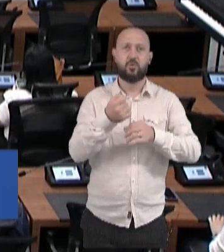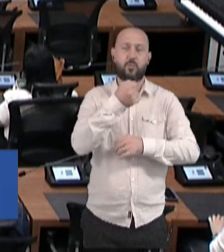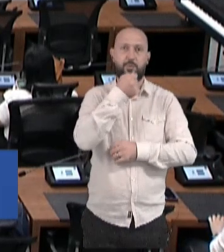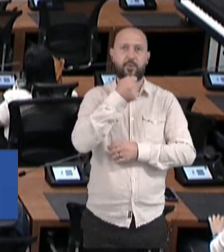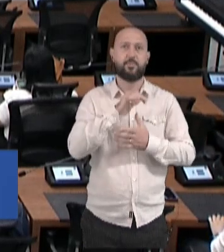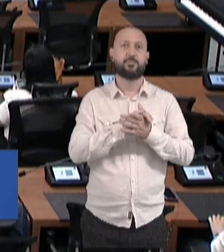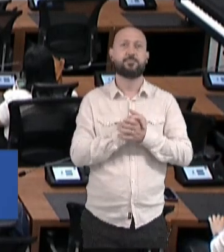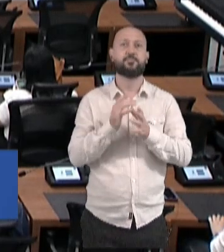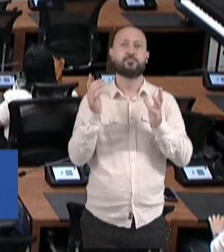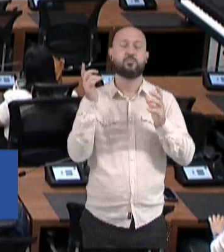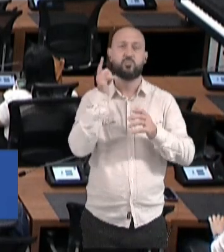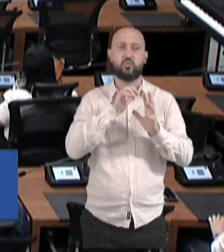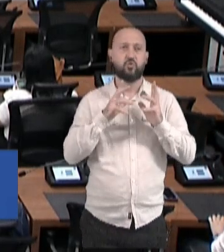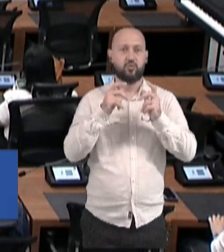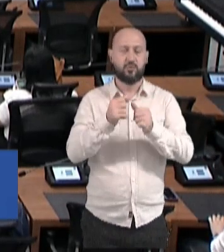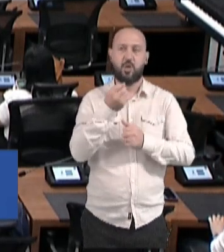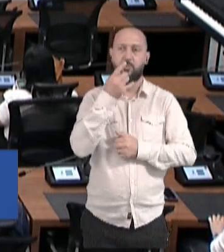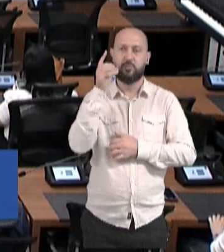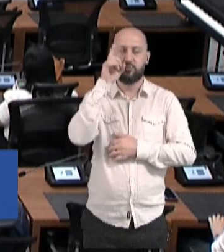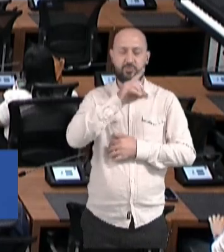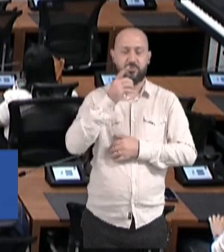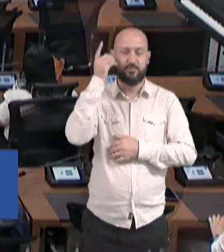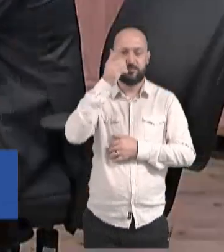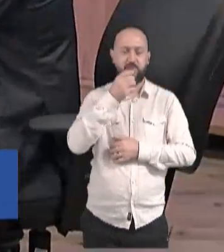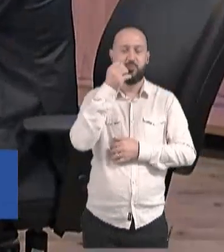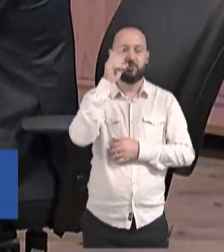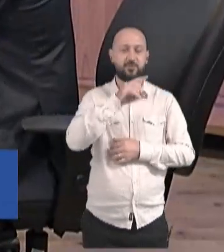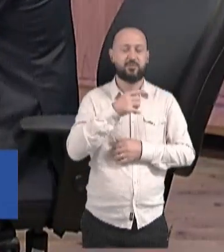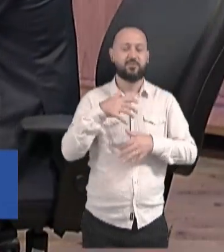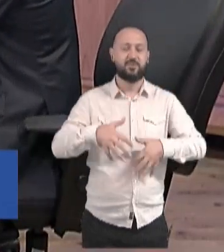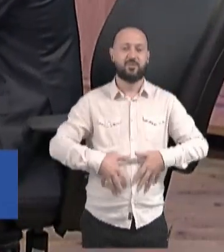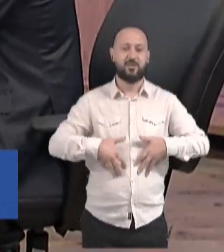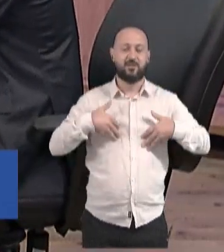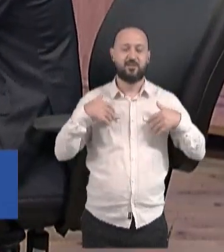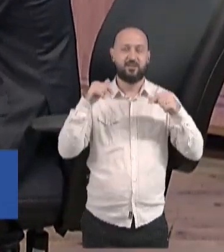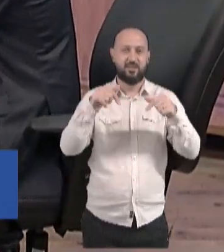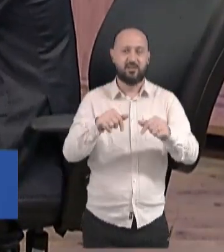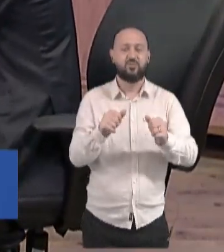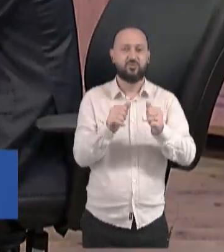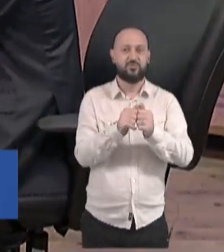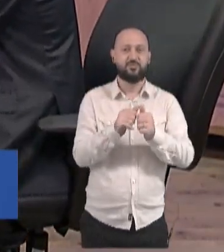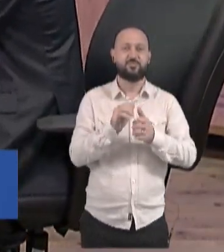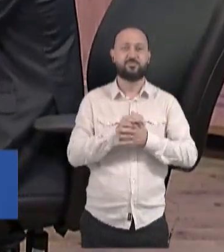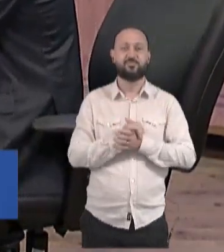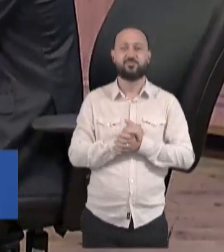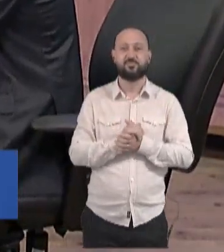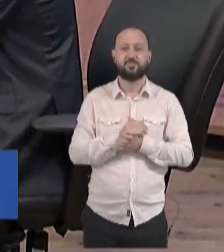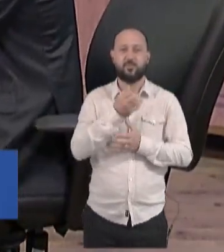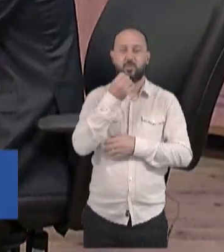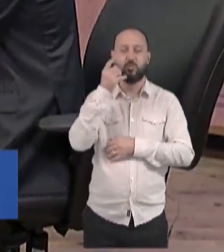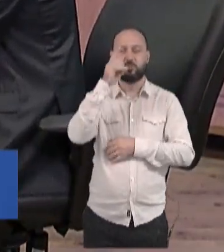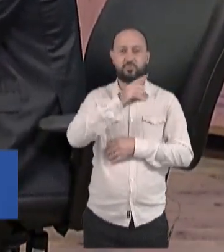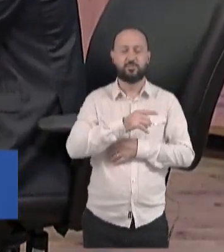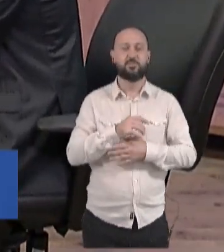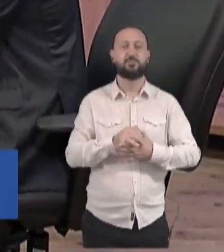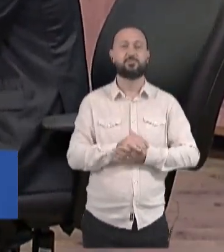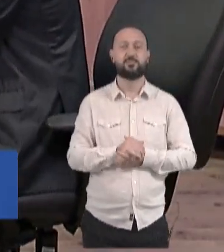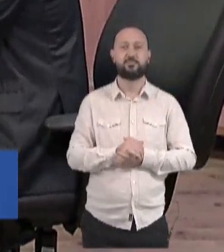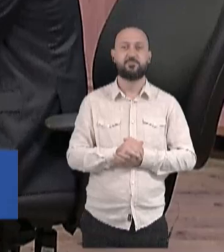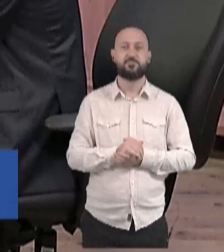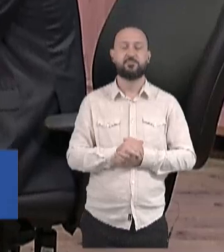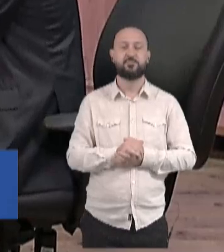senhor, para todo mundo poder escutar o senhor bem. Bom dia, deputado. Bom dia, que alegria poder estar com vocês. Bom dia, deputado. Bom dia,